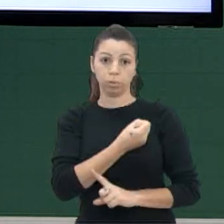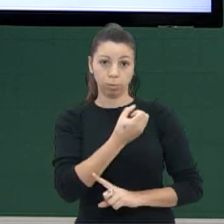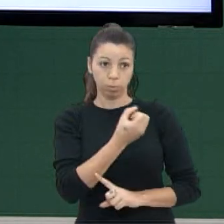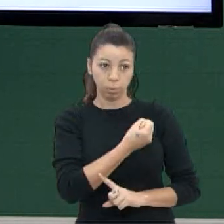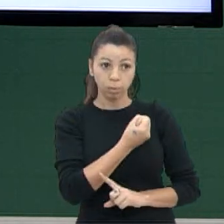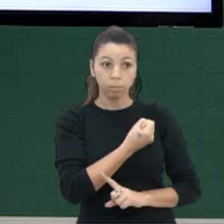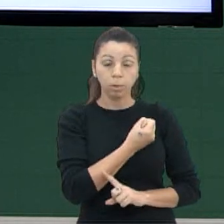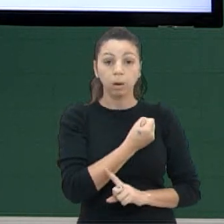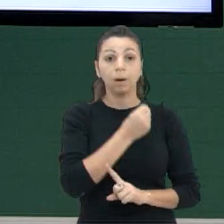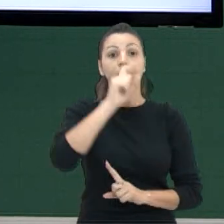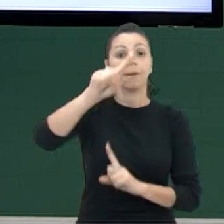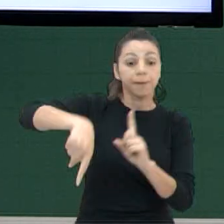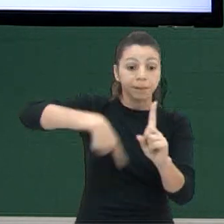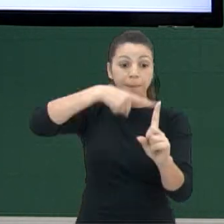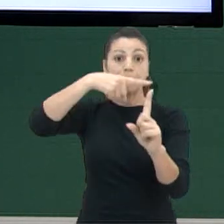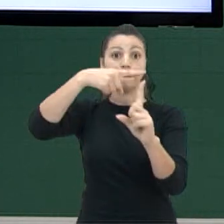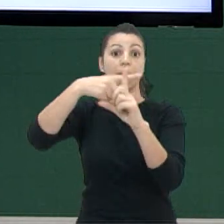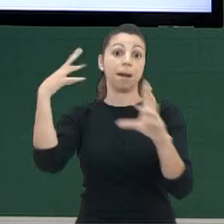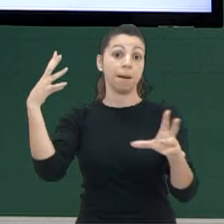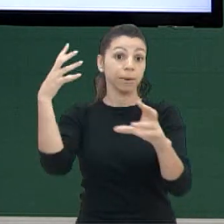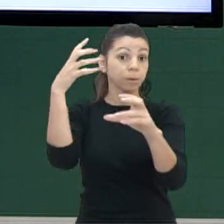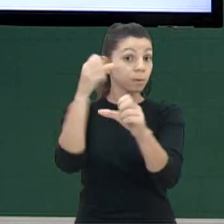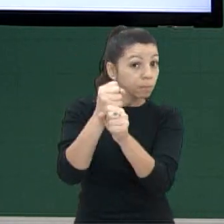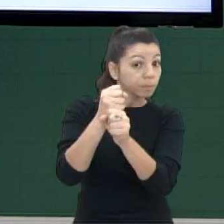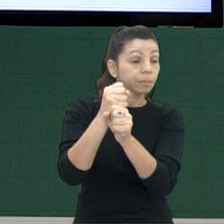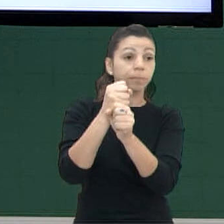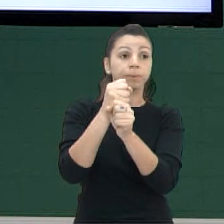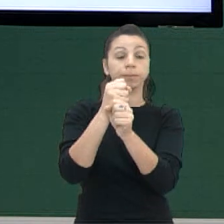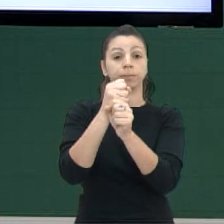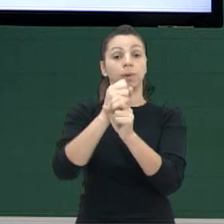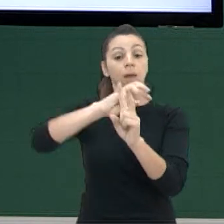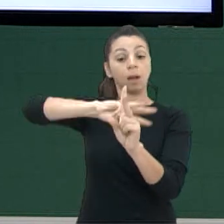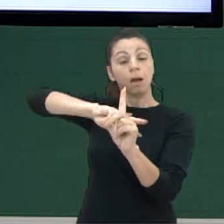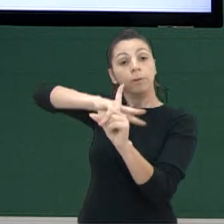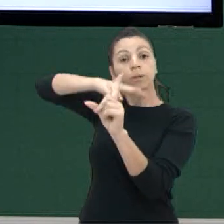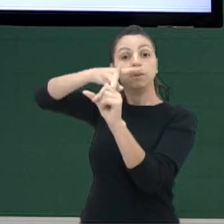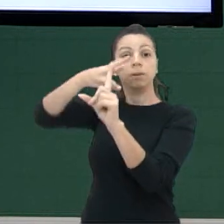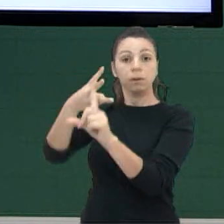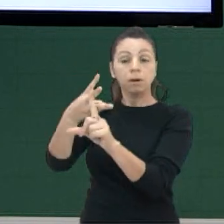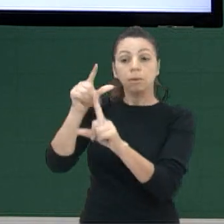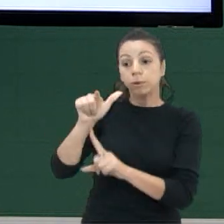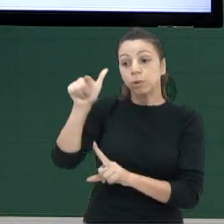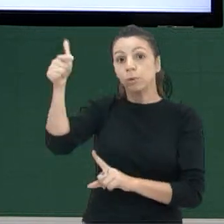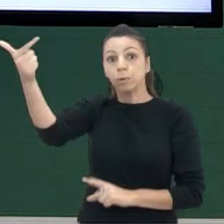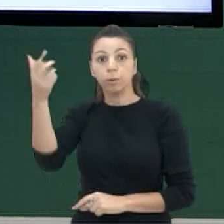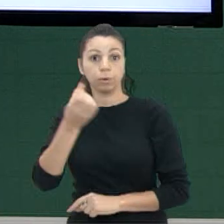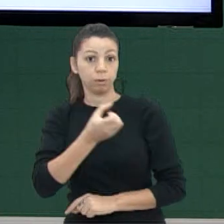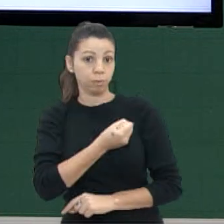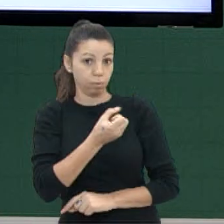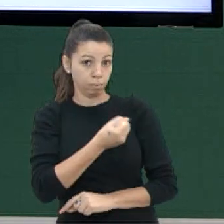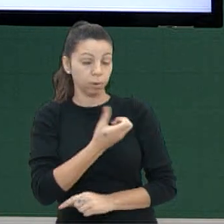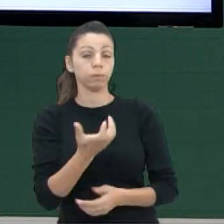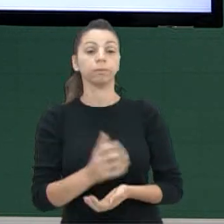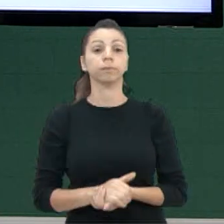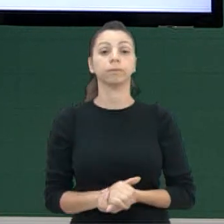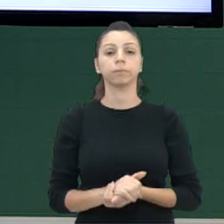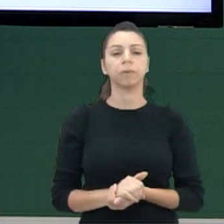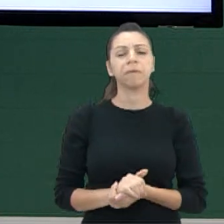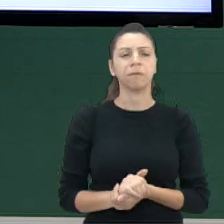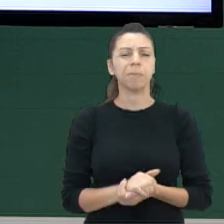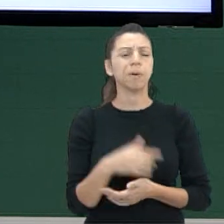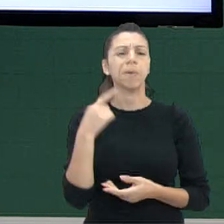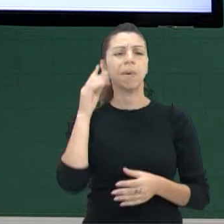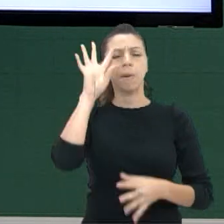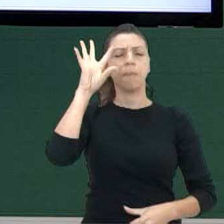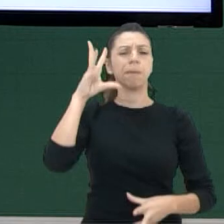real adicionado, ou seja, somando ao triplo de outro número real. Vamos